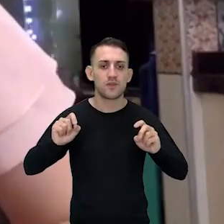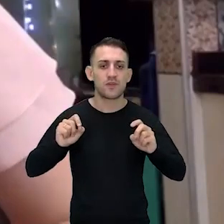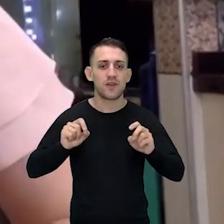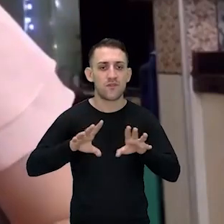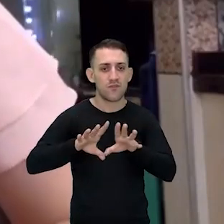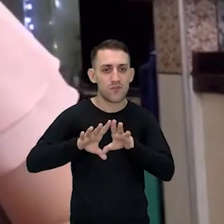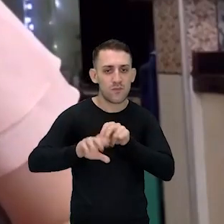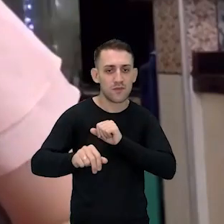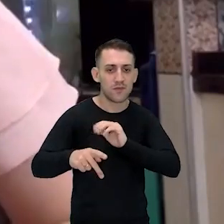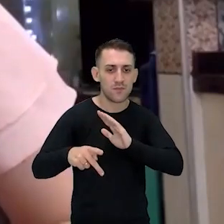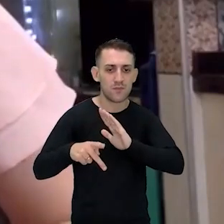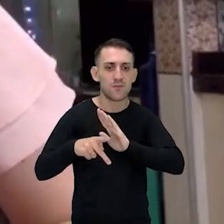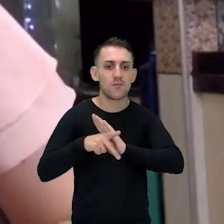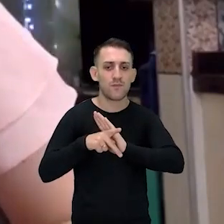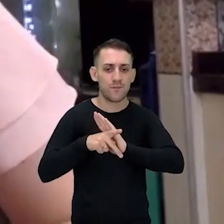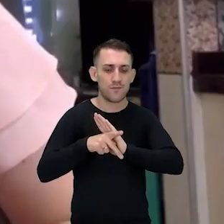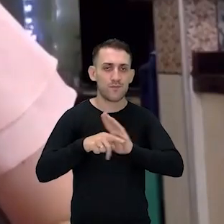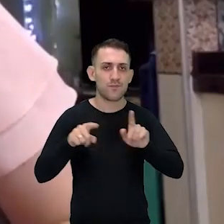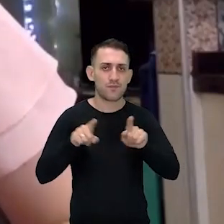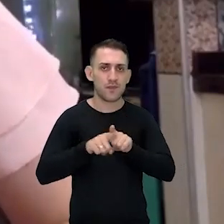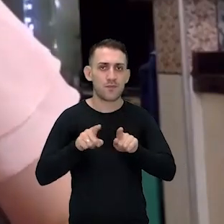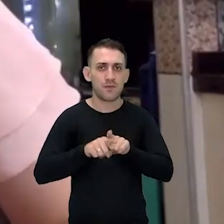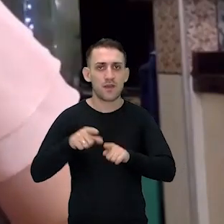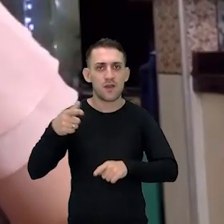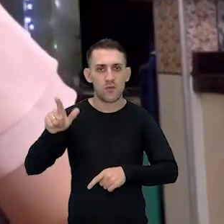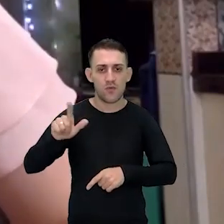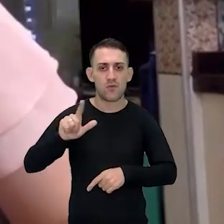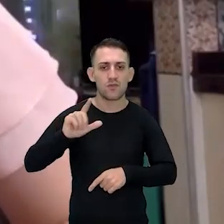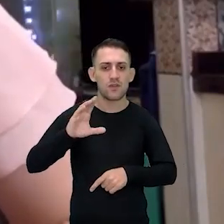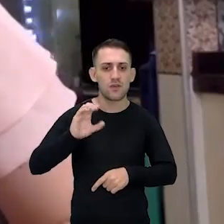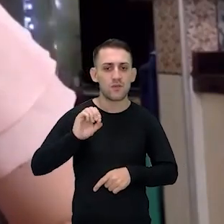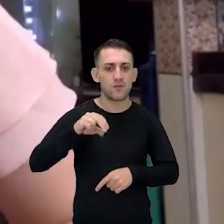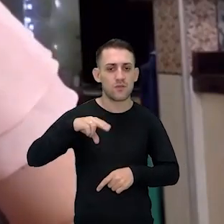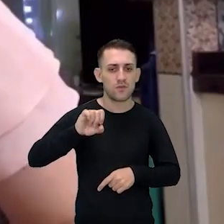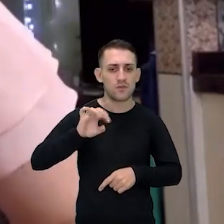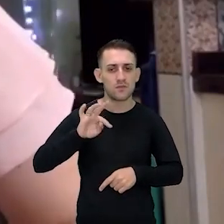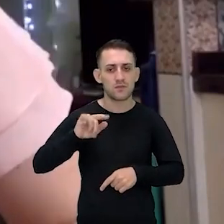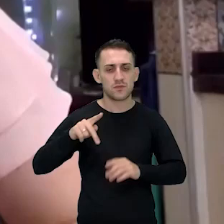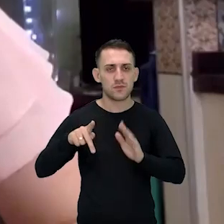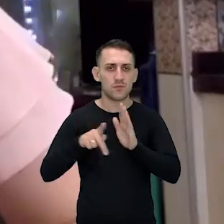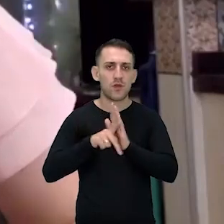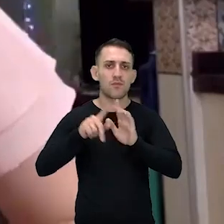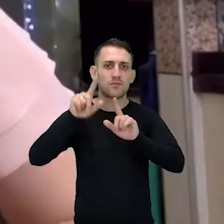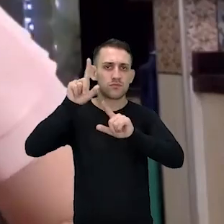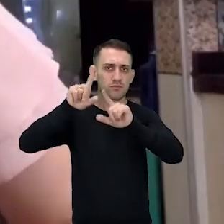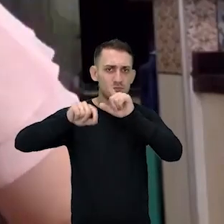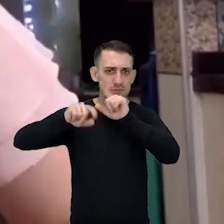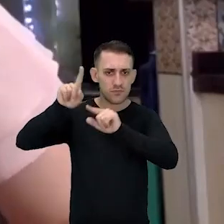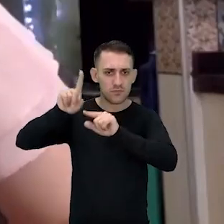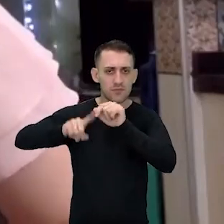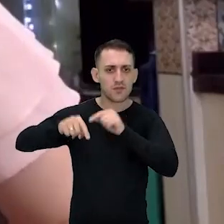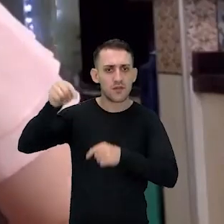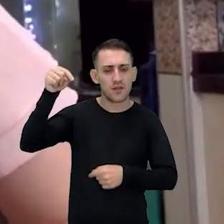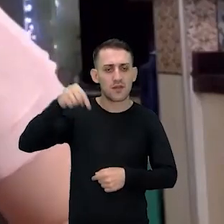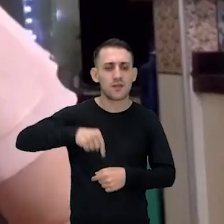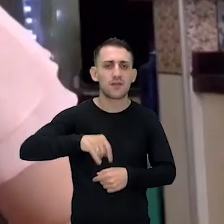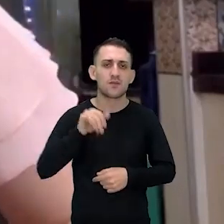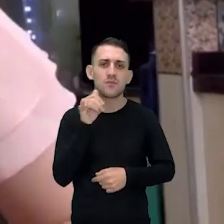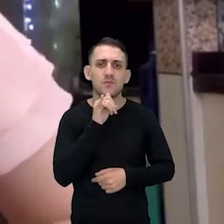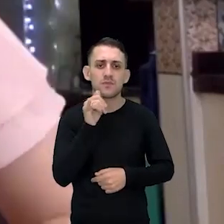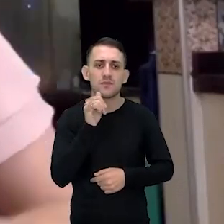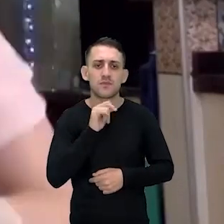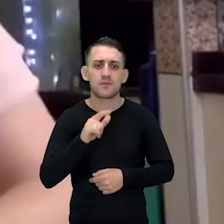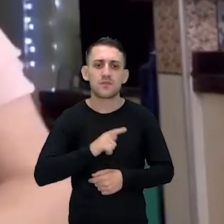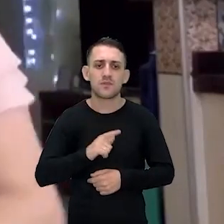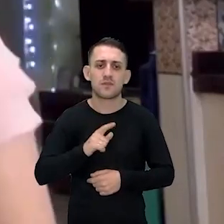formação estelar e a constituição também das estrelas, né? Aqui, no caso, o nosso